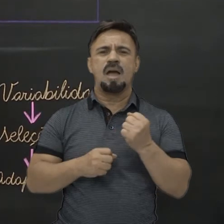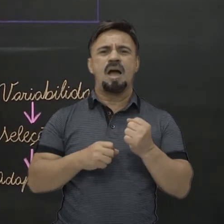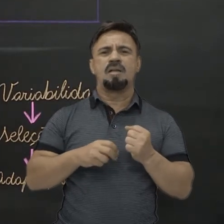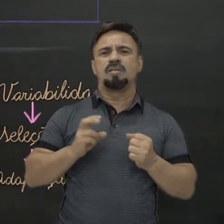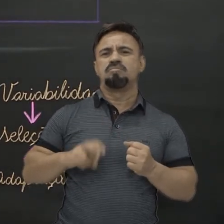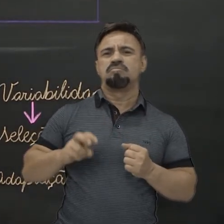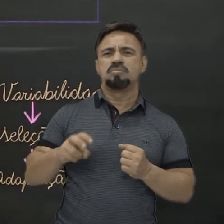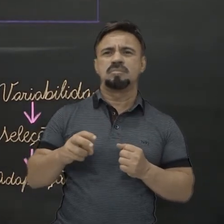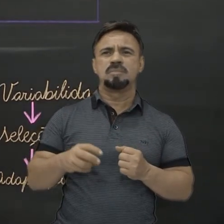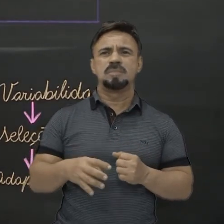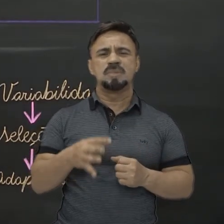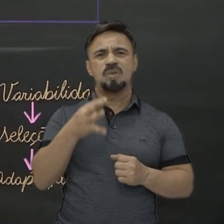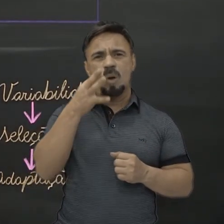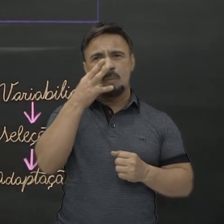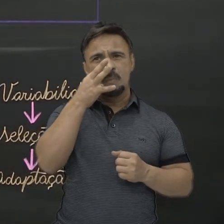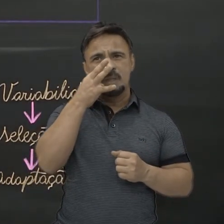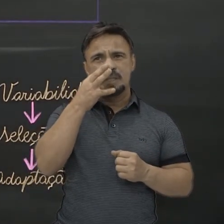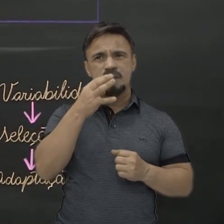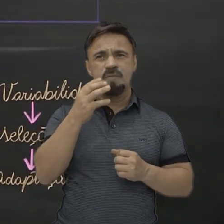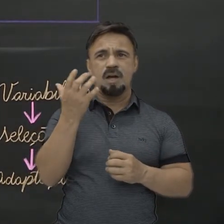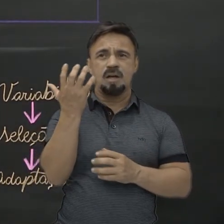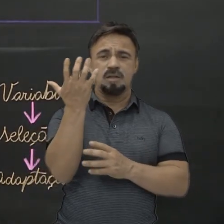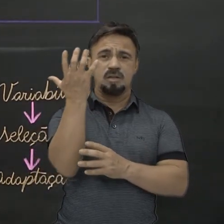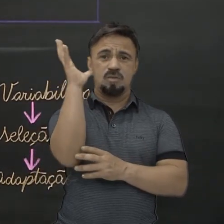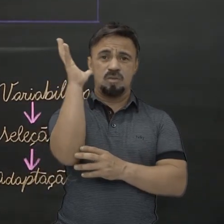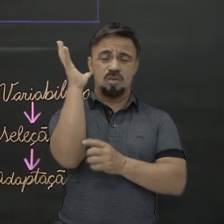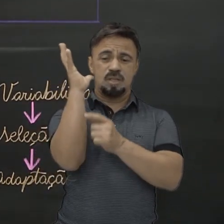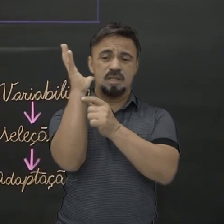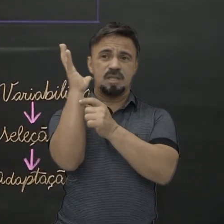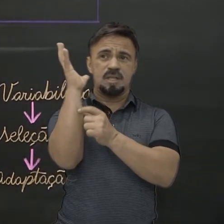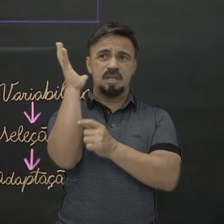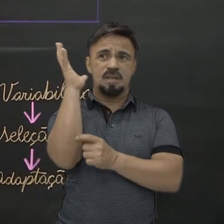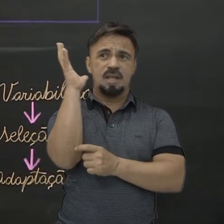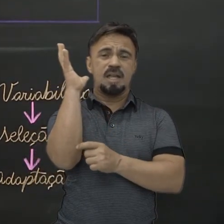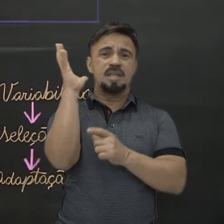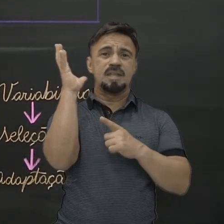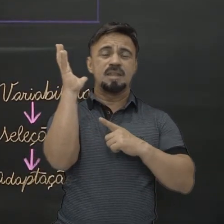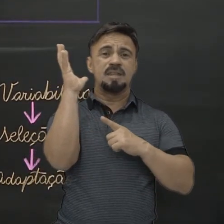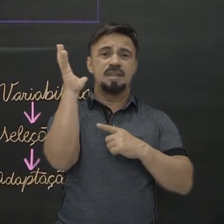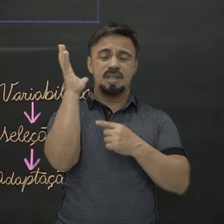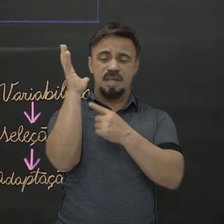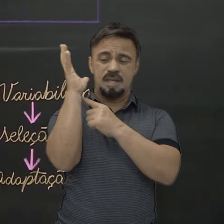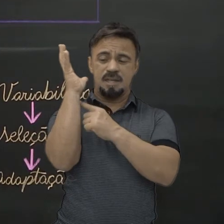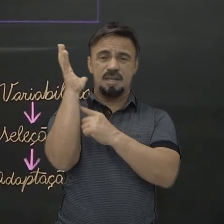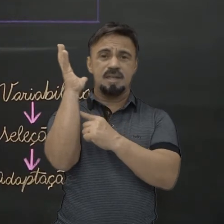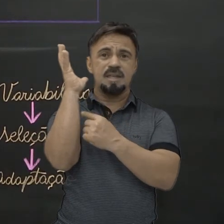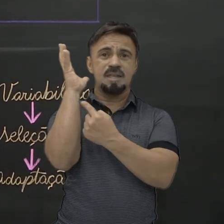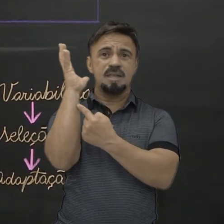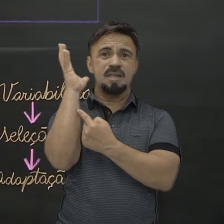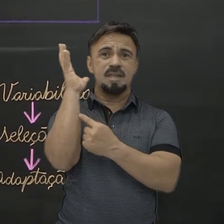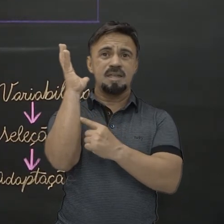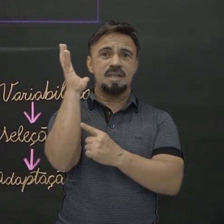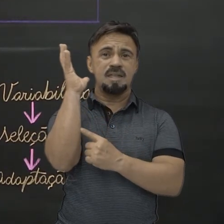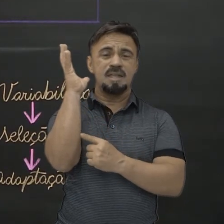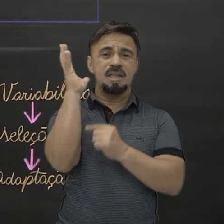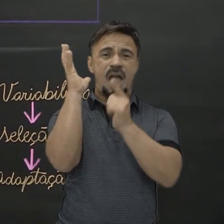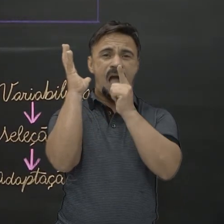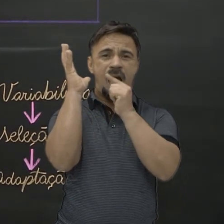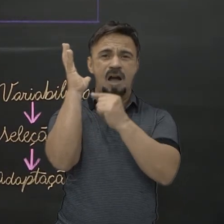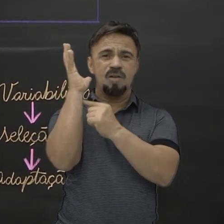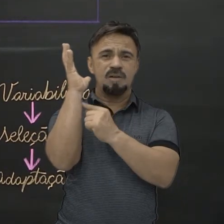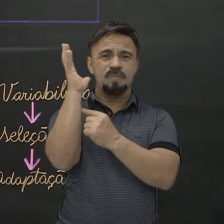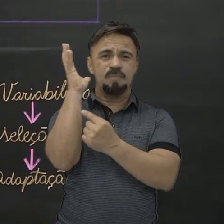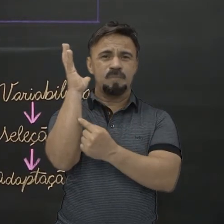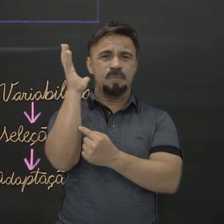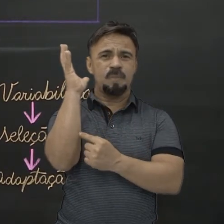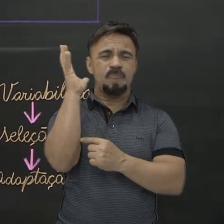vai observar que o tronco da árvore, ele tem umas manchinhas. São líquens, não é nada de ruim, é maravilhoso, indica que aquele ambiente